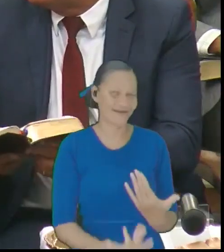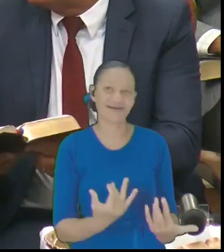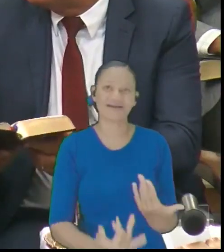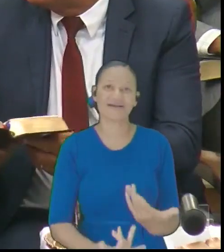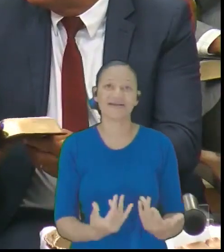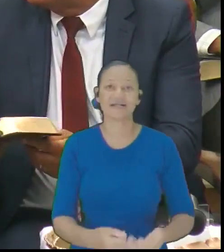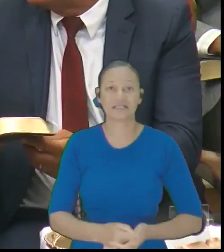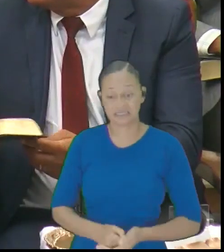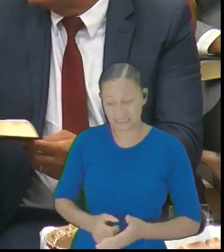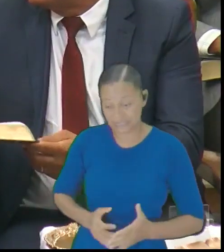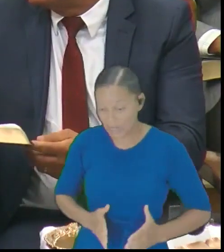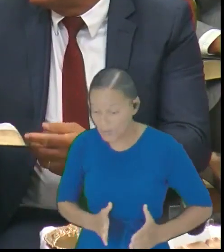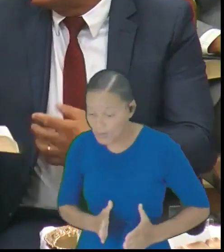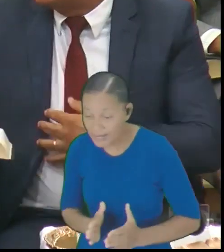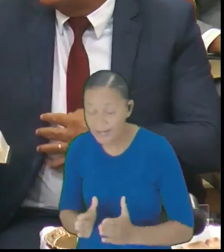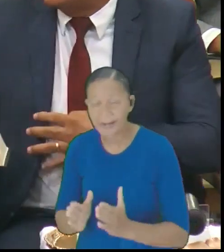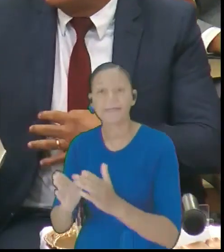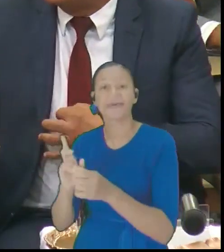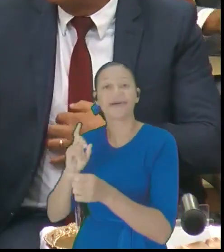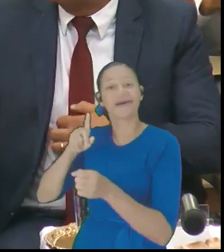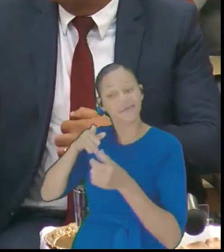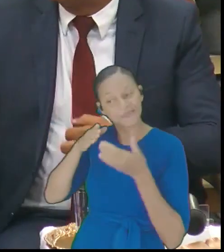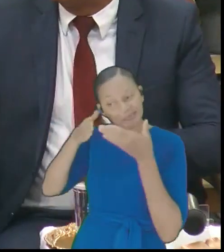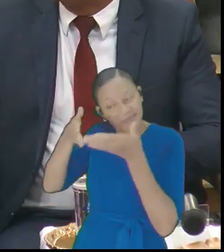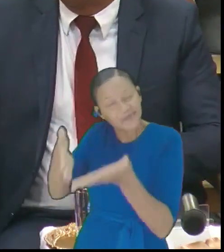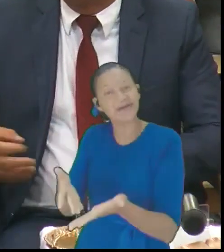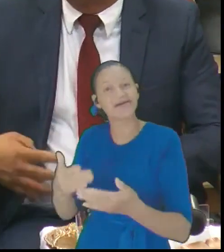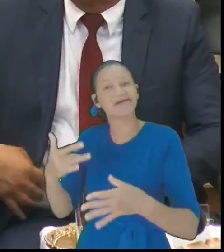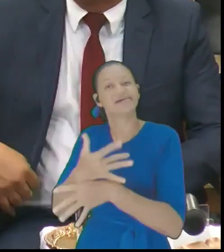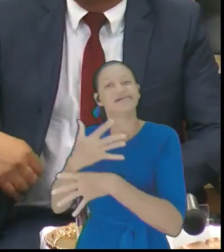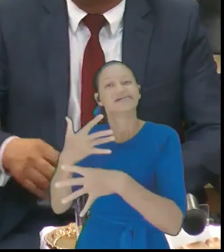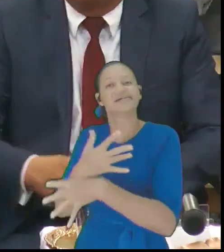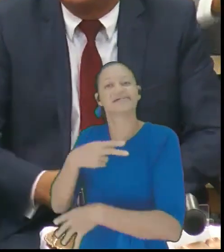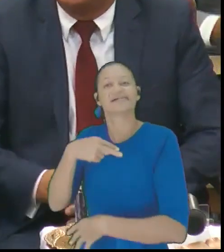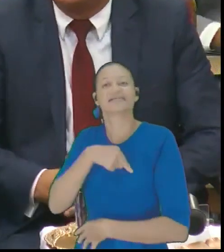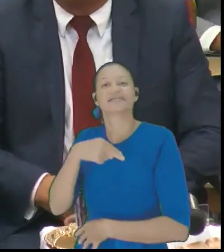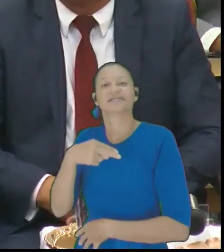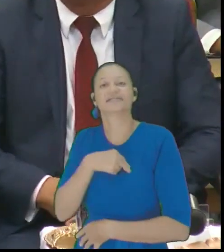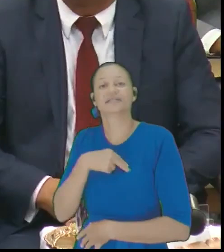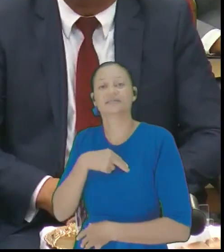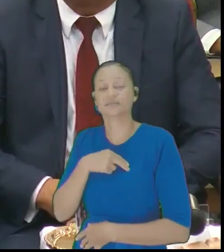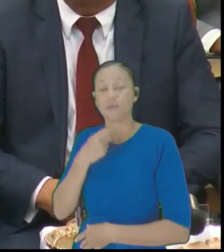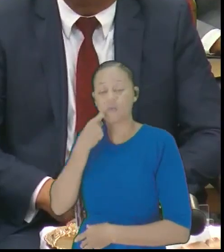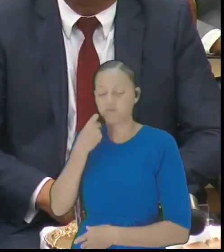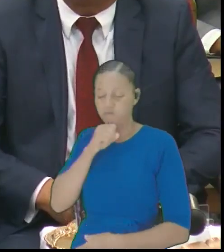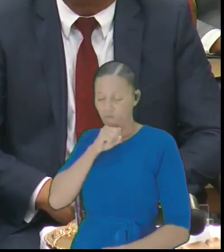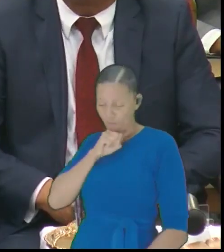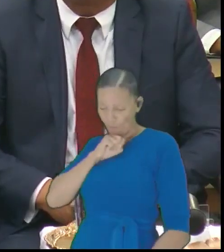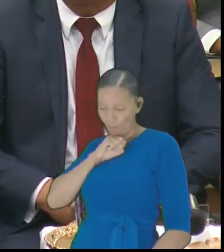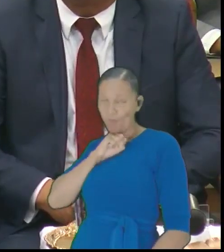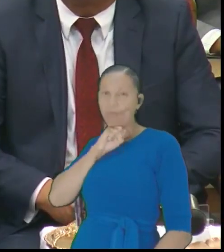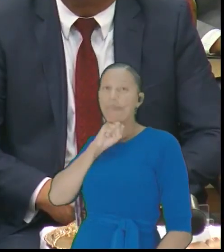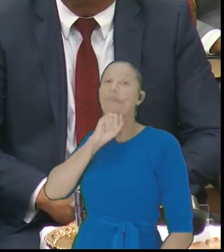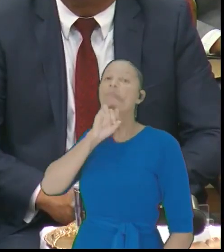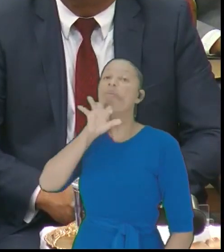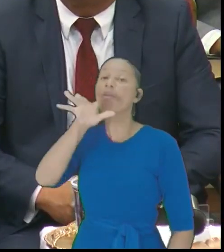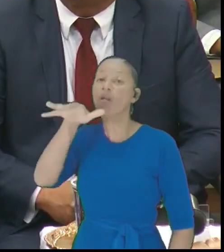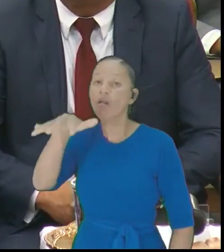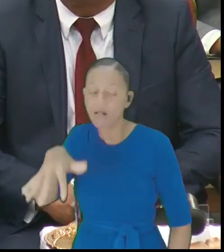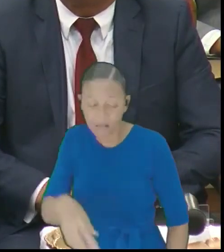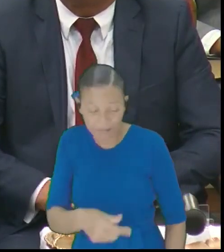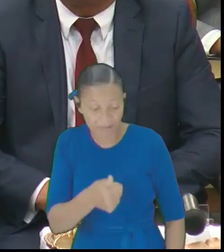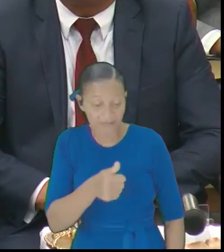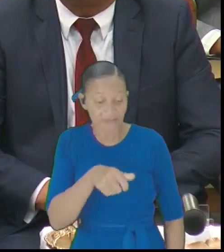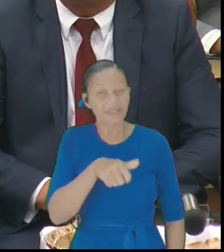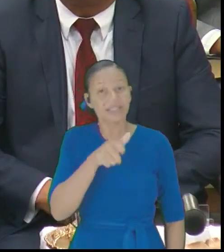o caminho para Nínive. Aí o peixe vomitou ele 15 15 quilômetros longe de